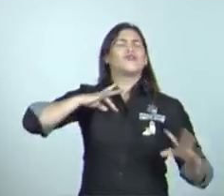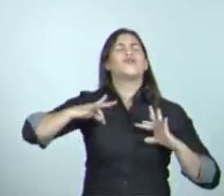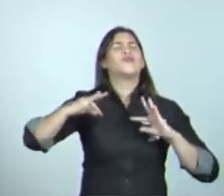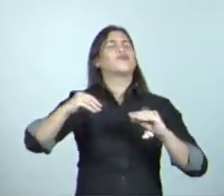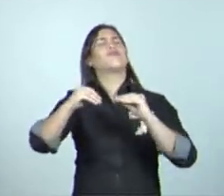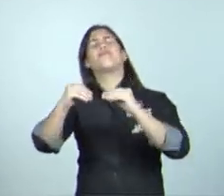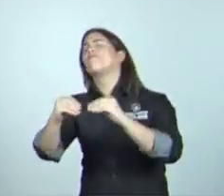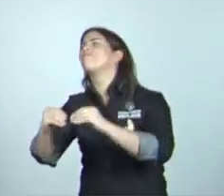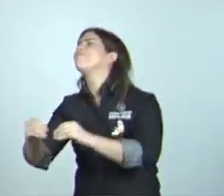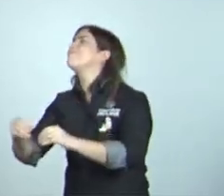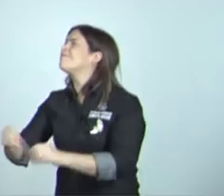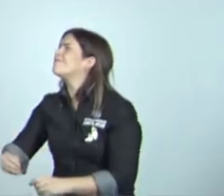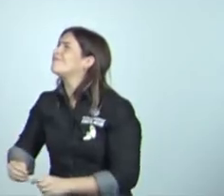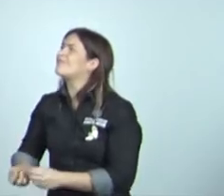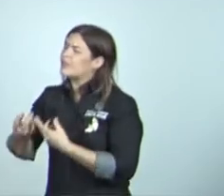domingo